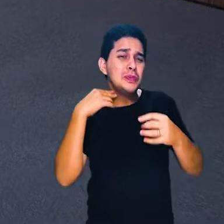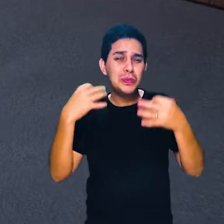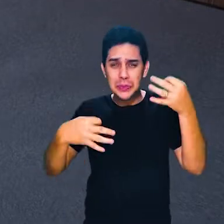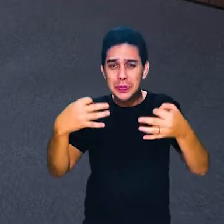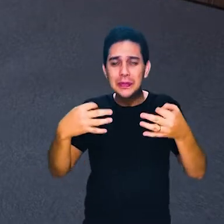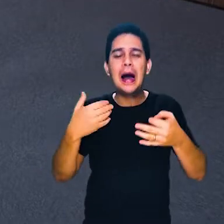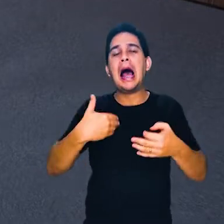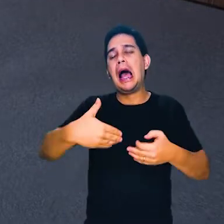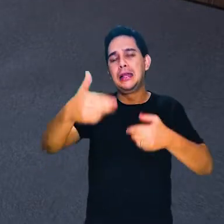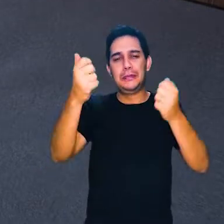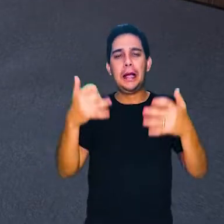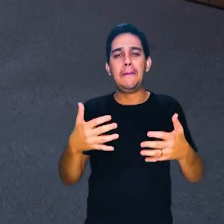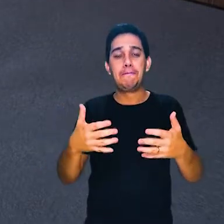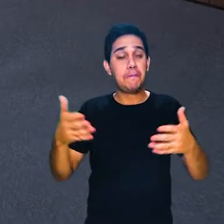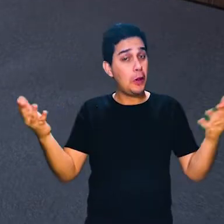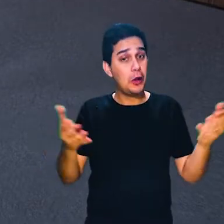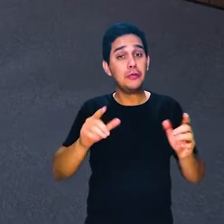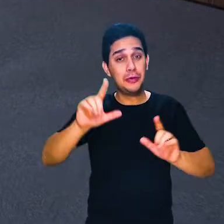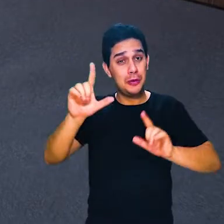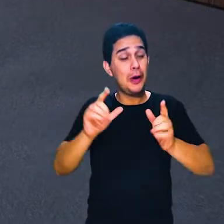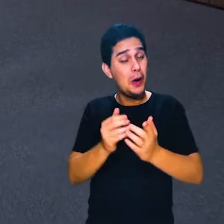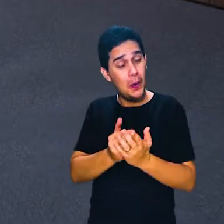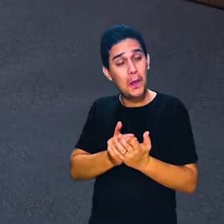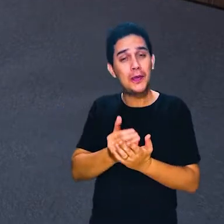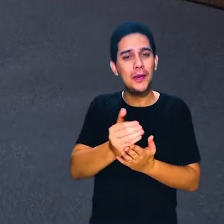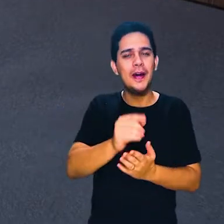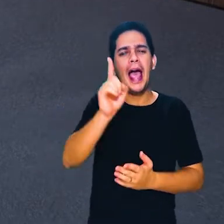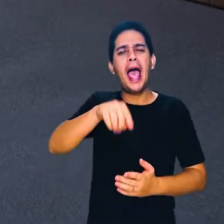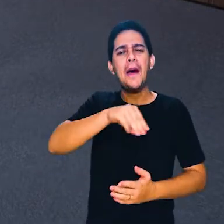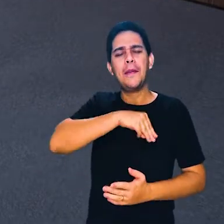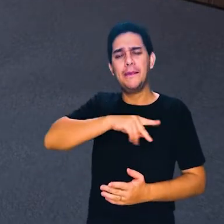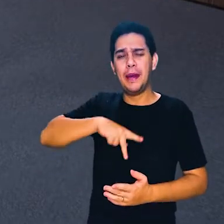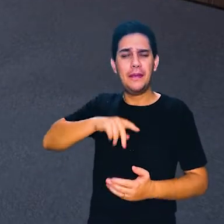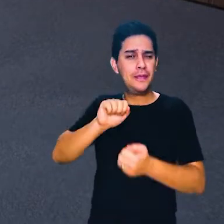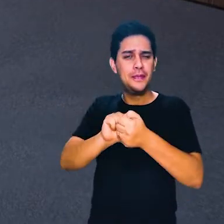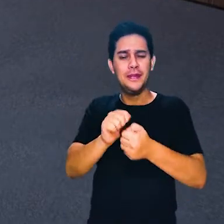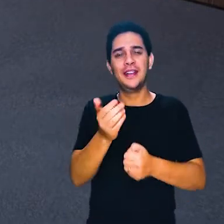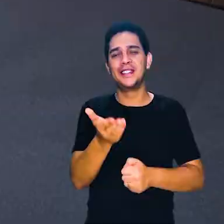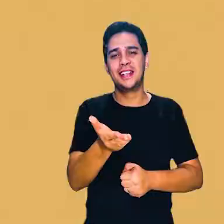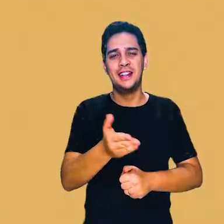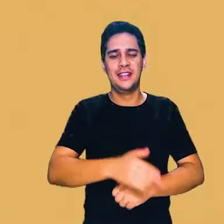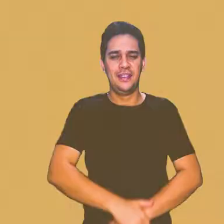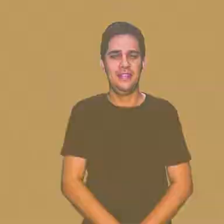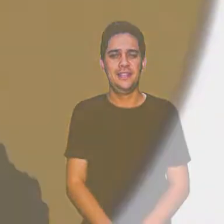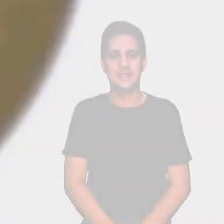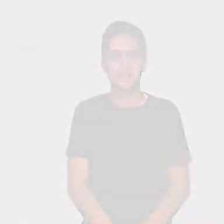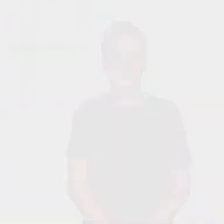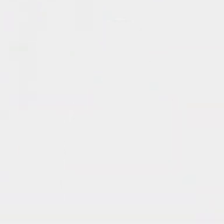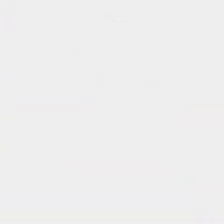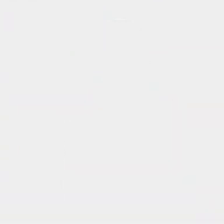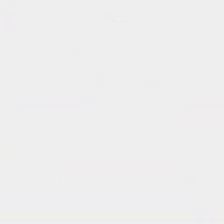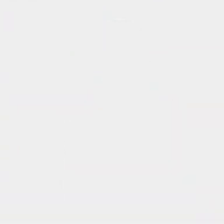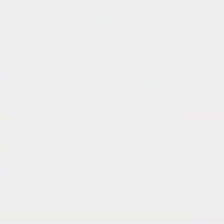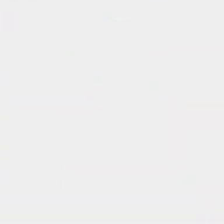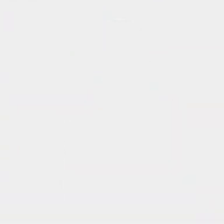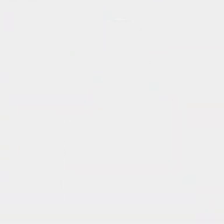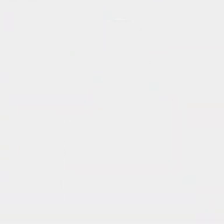ar para todo o Brasil, MP Cidadão. É o Ministério Público mais perto de você.